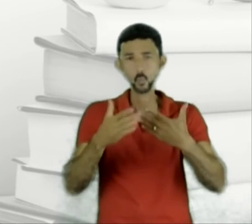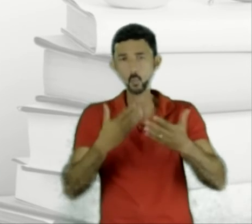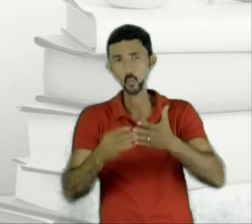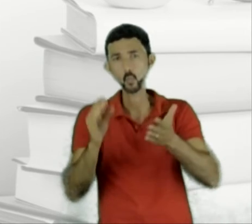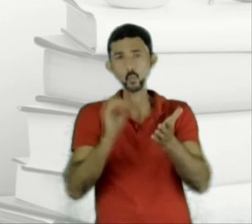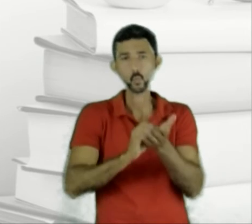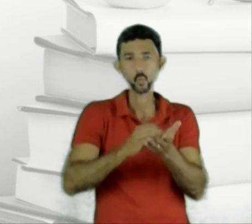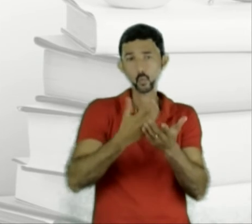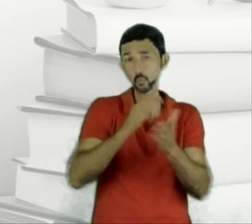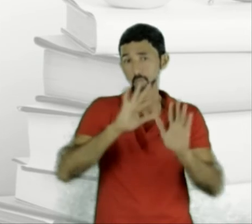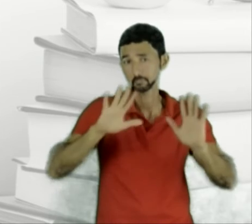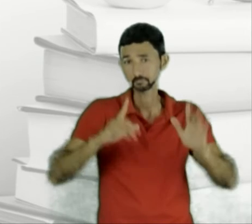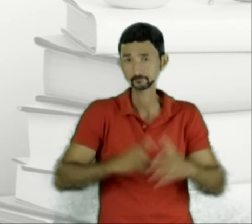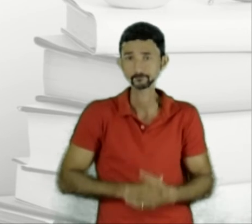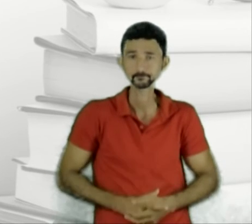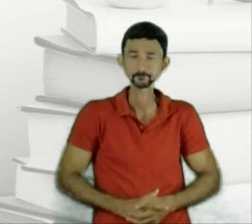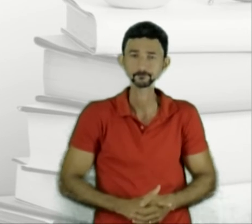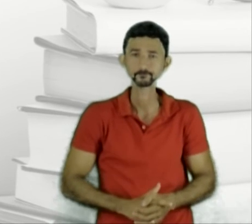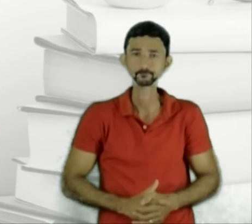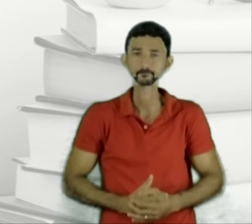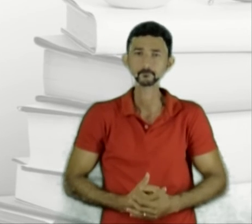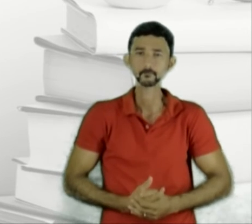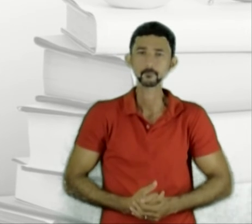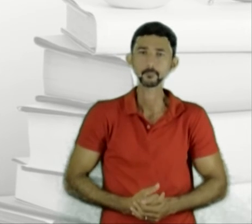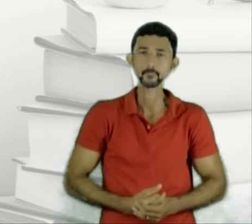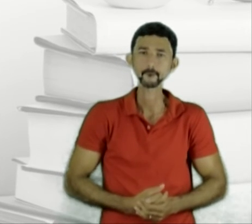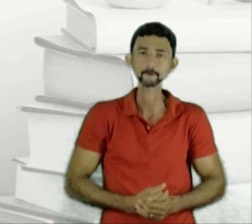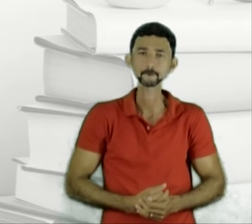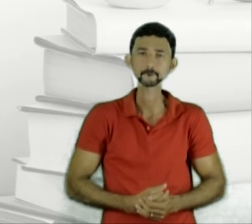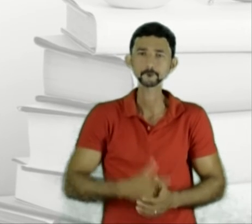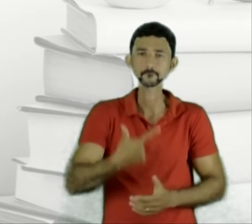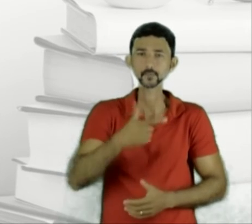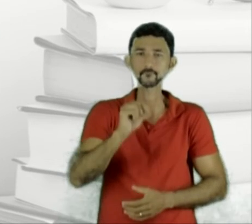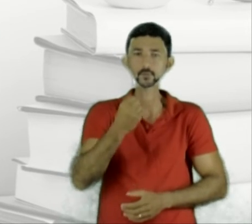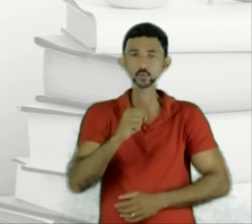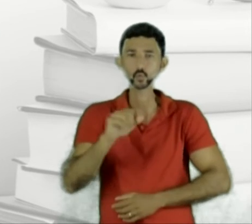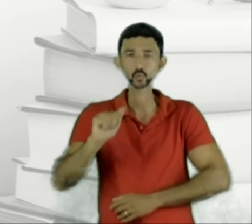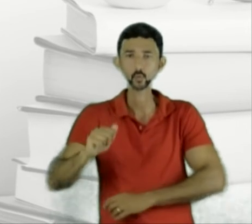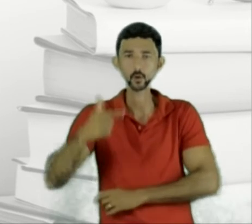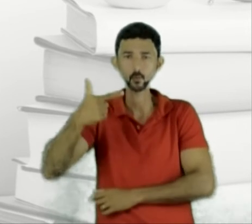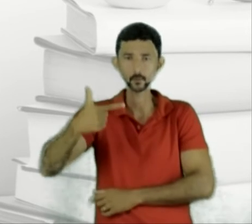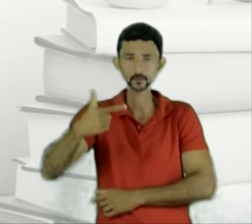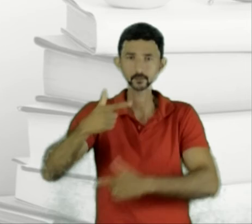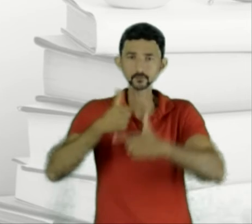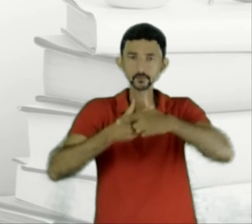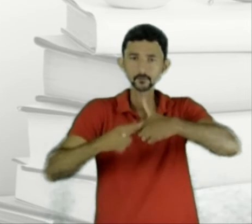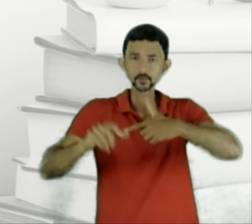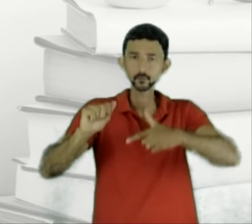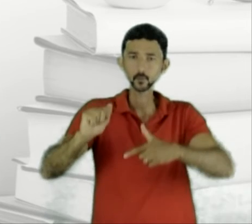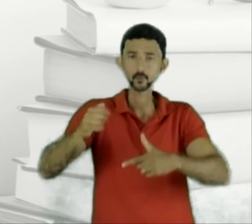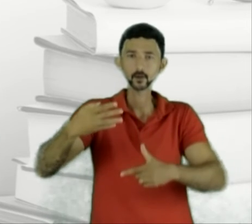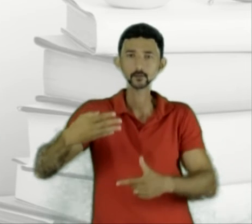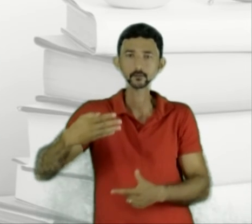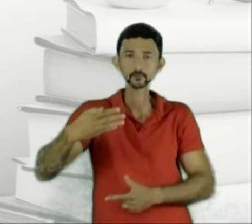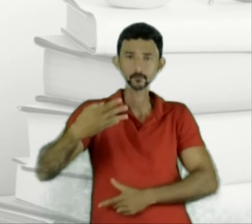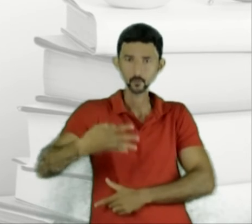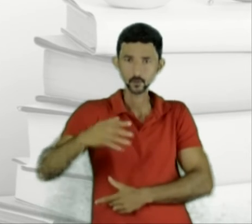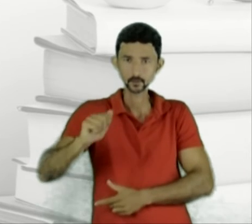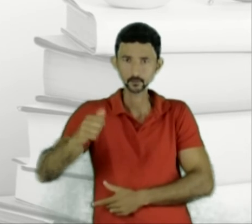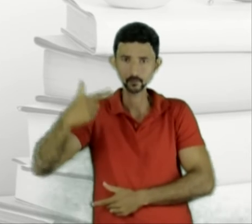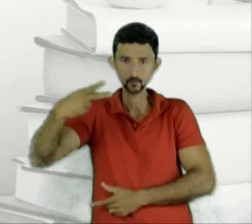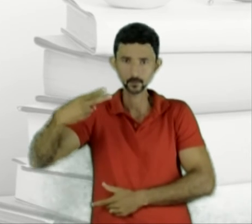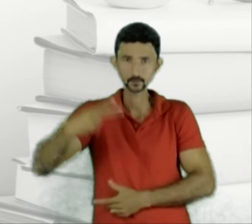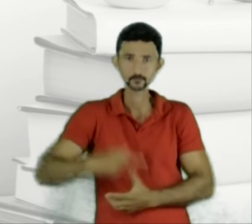eu escrever um 1. Olha a letra C. 28a ao quadrado dividido por 4a ao